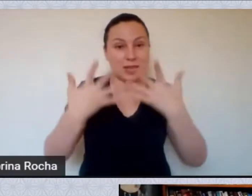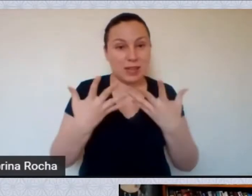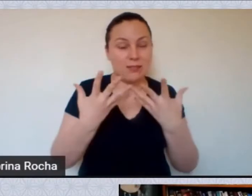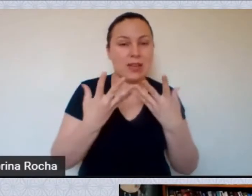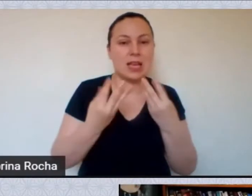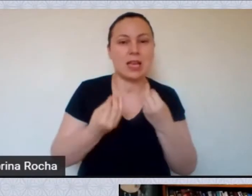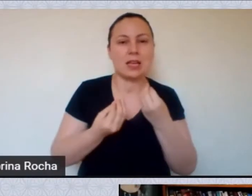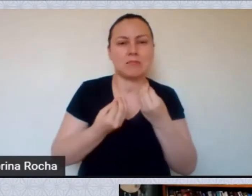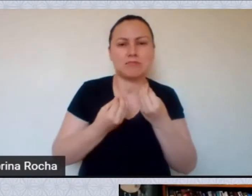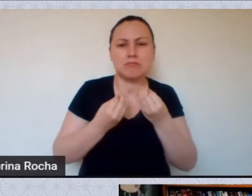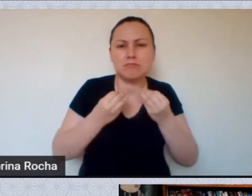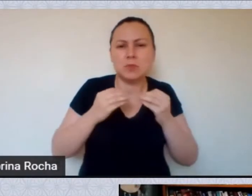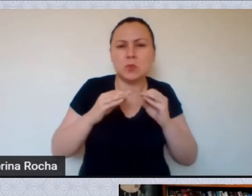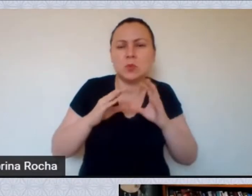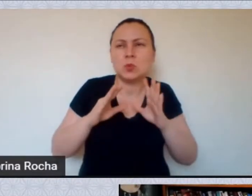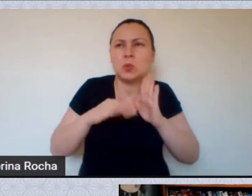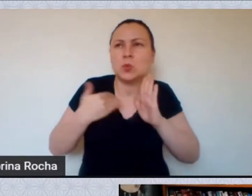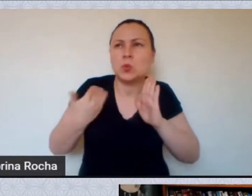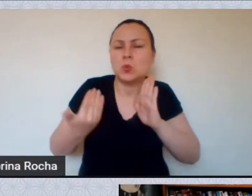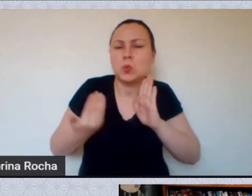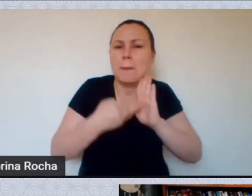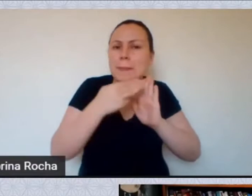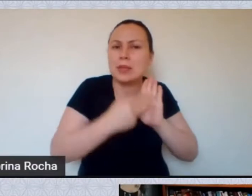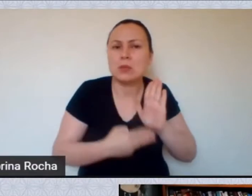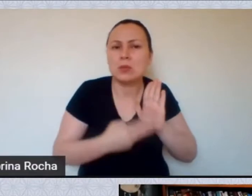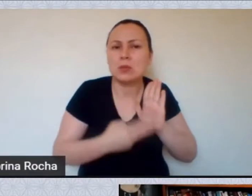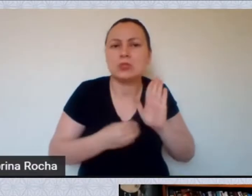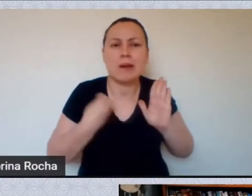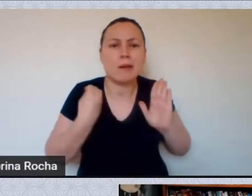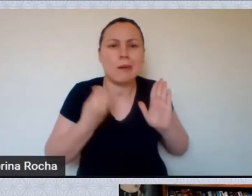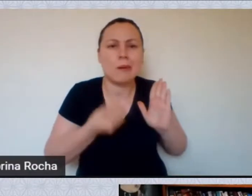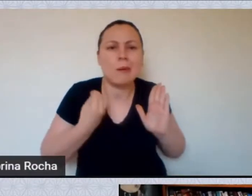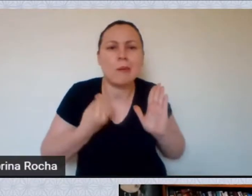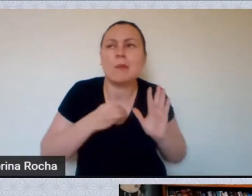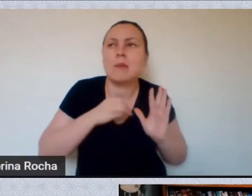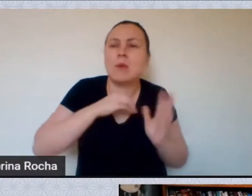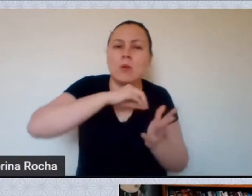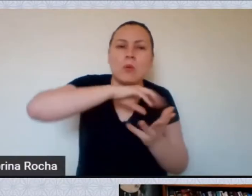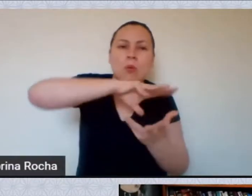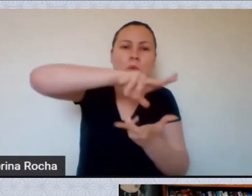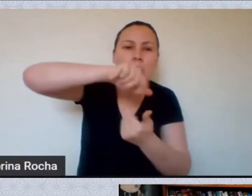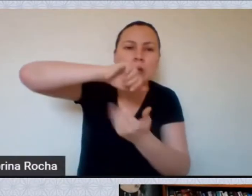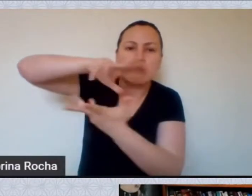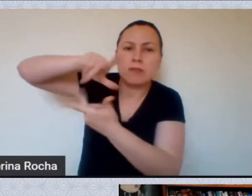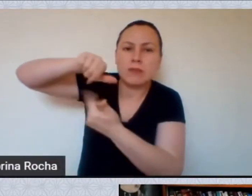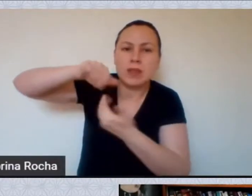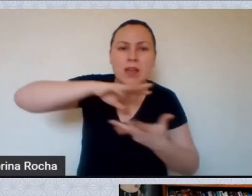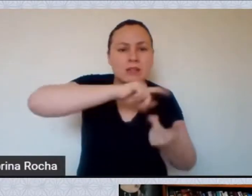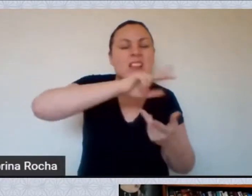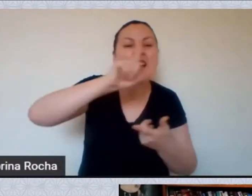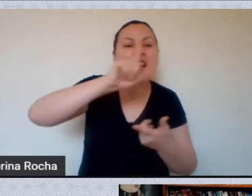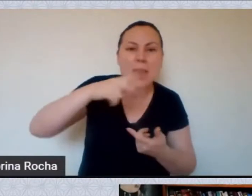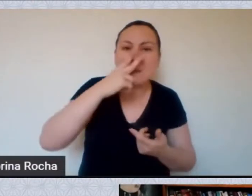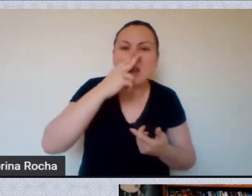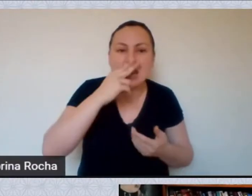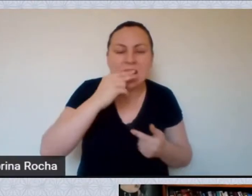clímax de toda aquela metodologia de mecanista, né, de que o universo é uma grande máquina e tal. Aí ele escreveu isso, explicando tudo, um